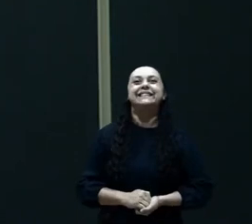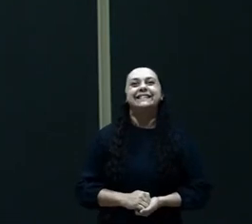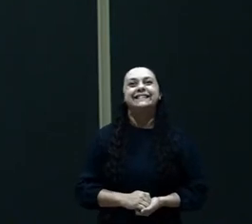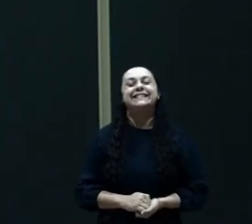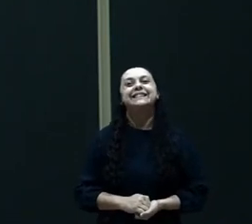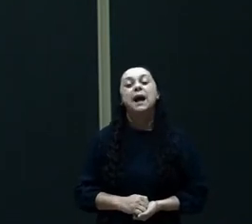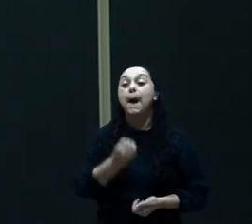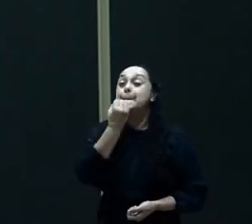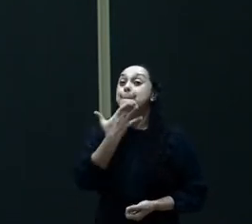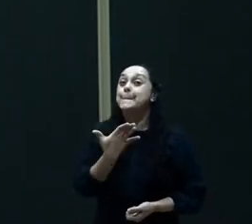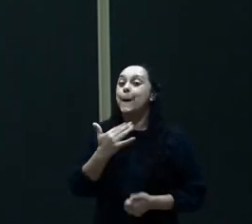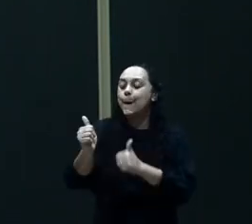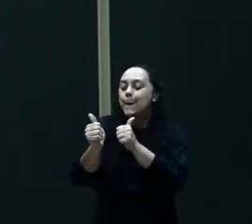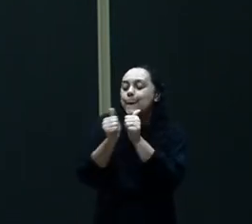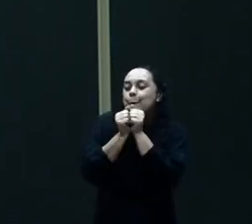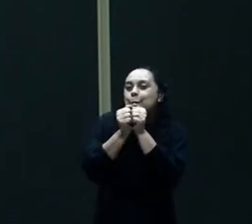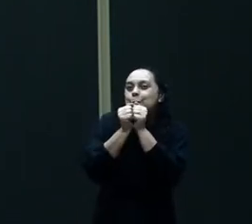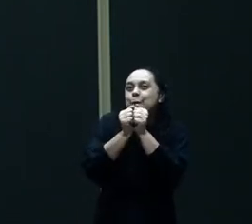Alelu ô